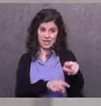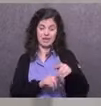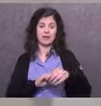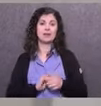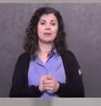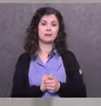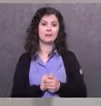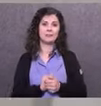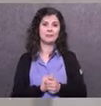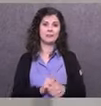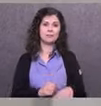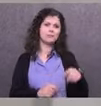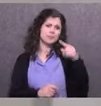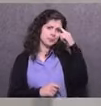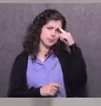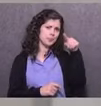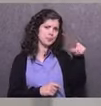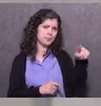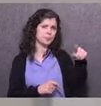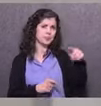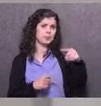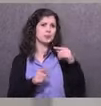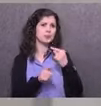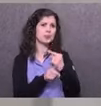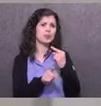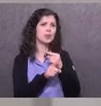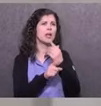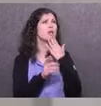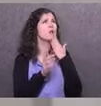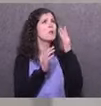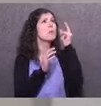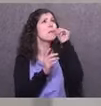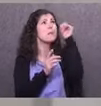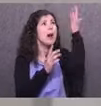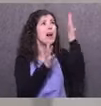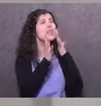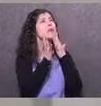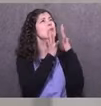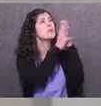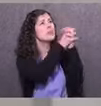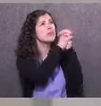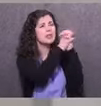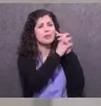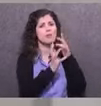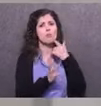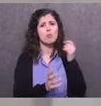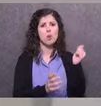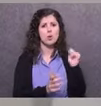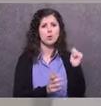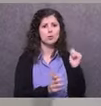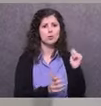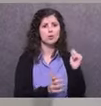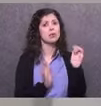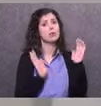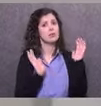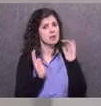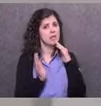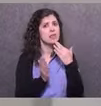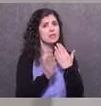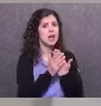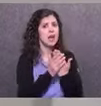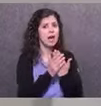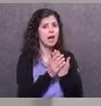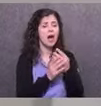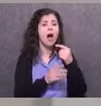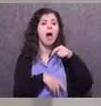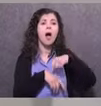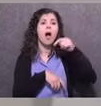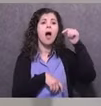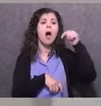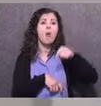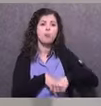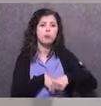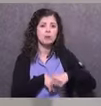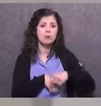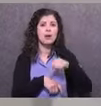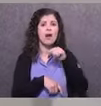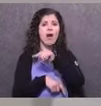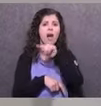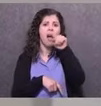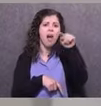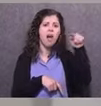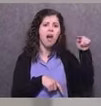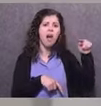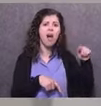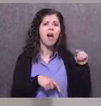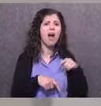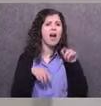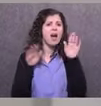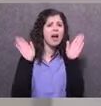Pensas que não posso rogar a meu Pai que ponha já ao meu dispor mais de 12 legiões de